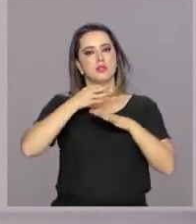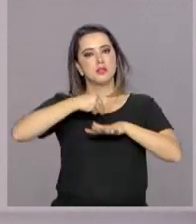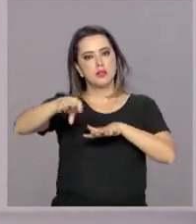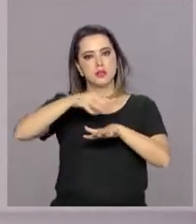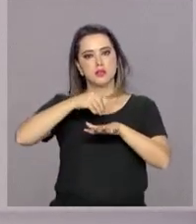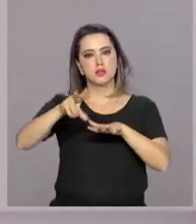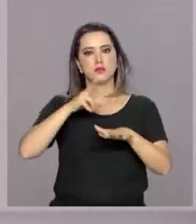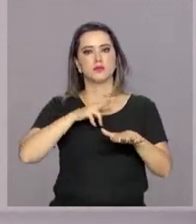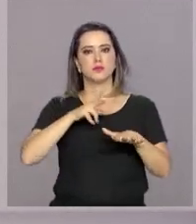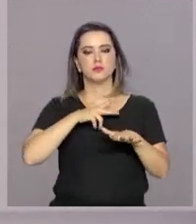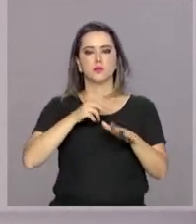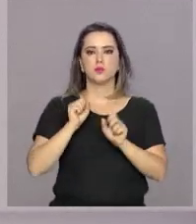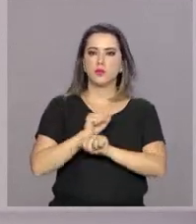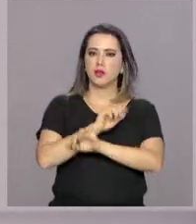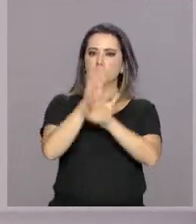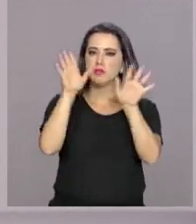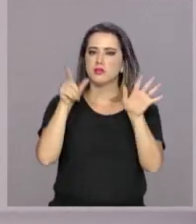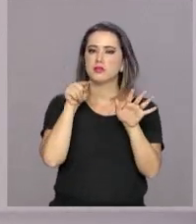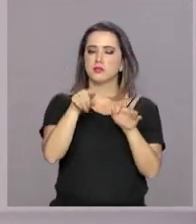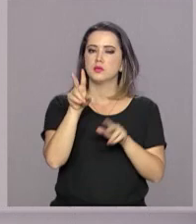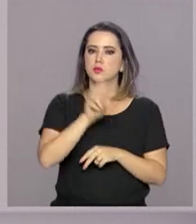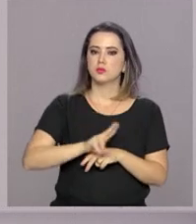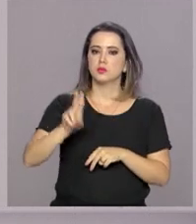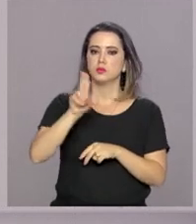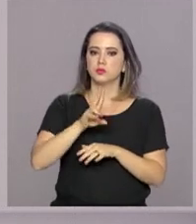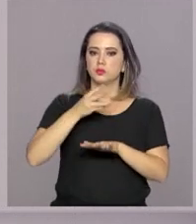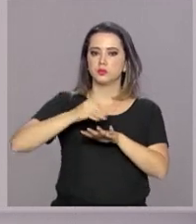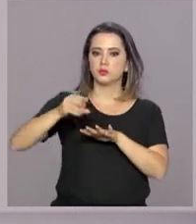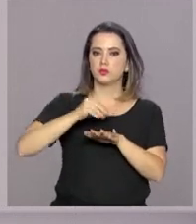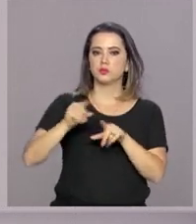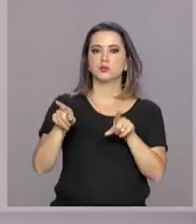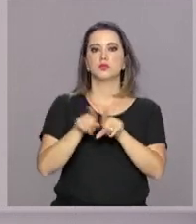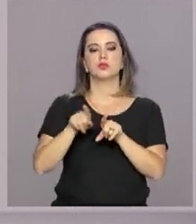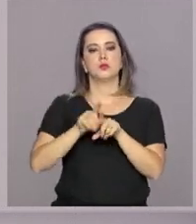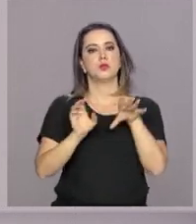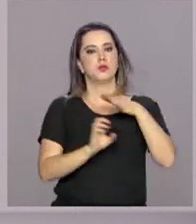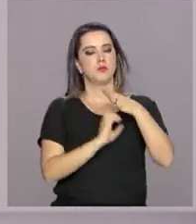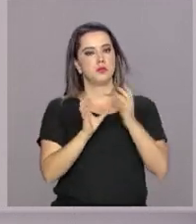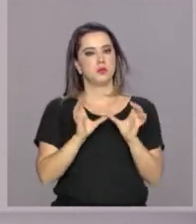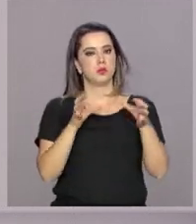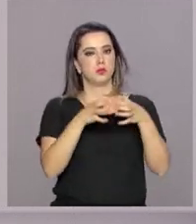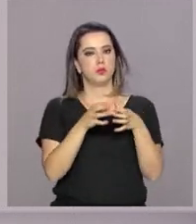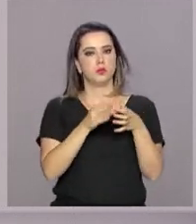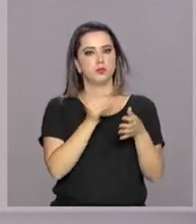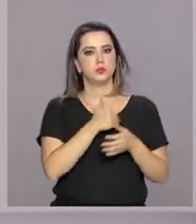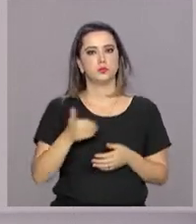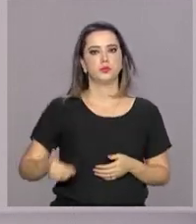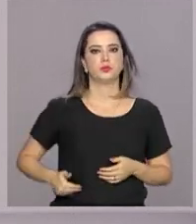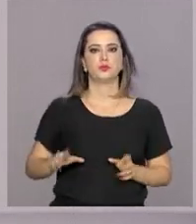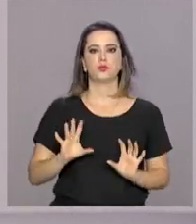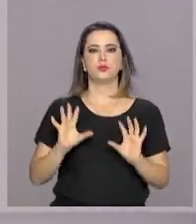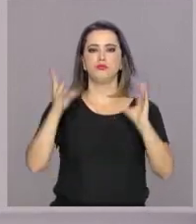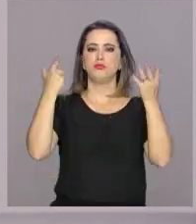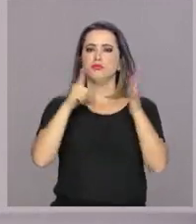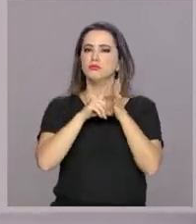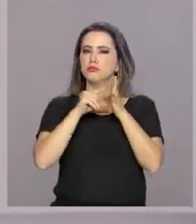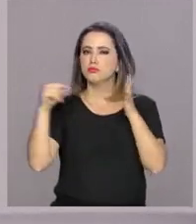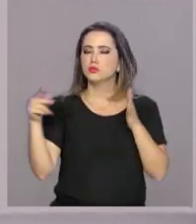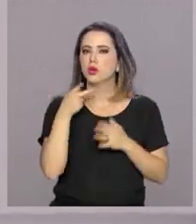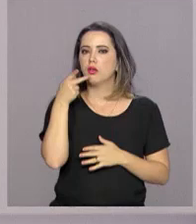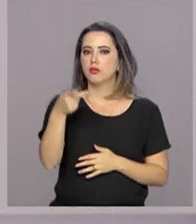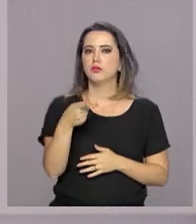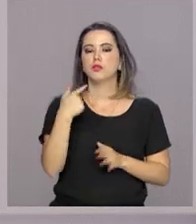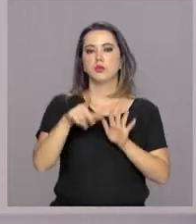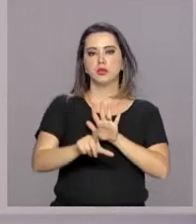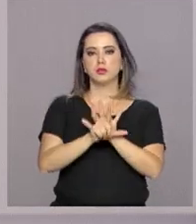dessas informações por empresas e também por órgãos do governo durante a solenidade no palácio do planalto o presidente disse que a lei